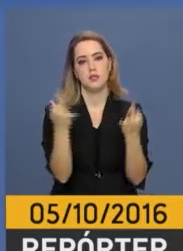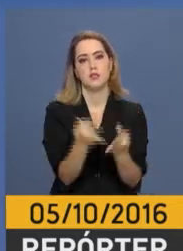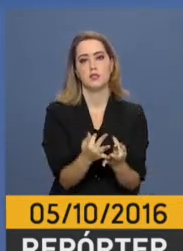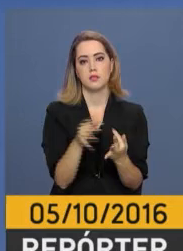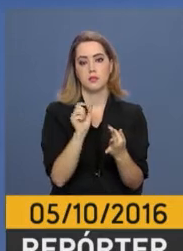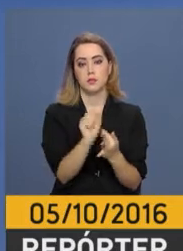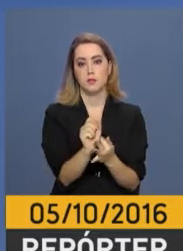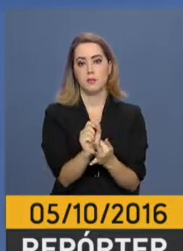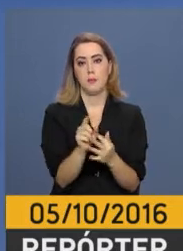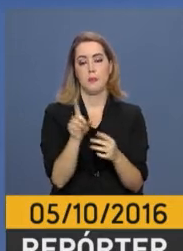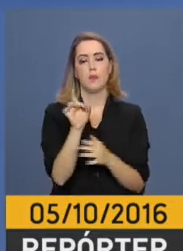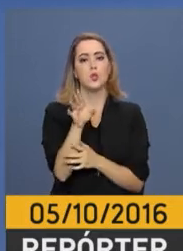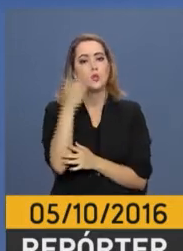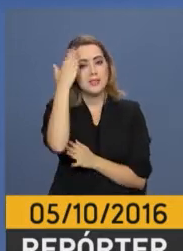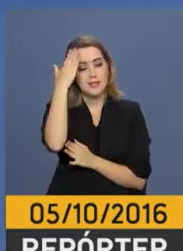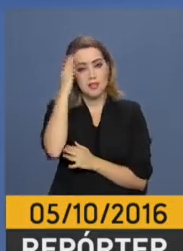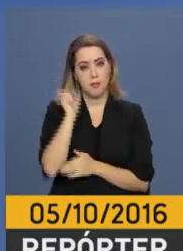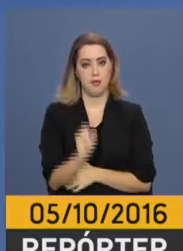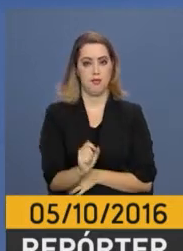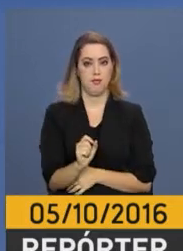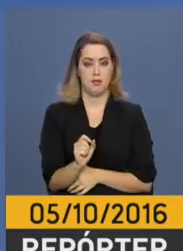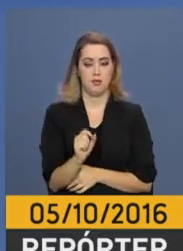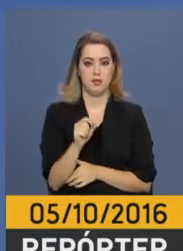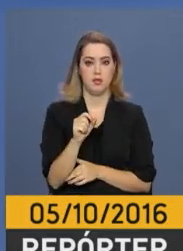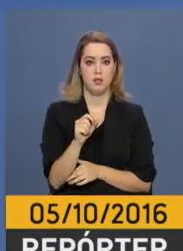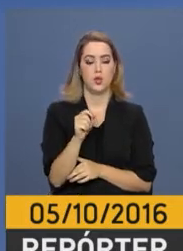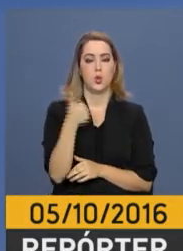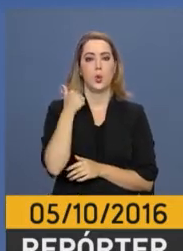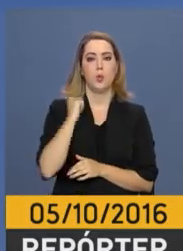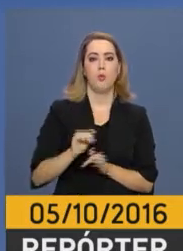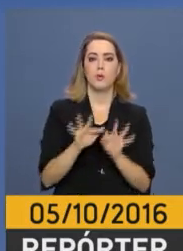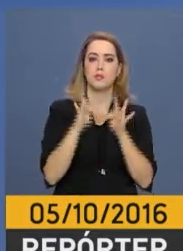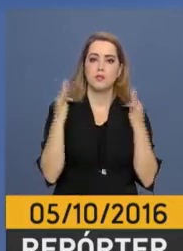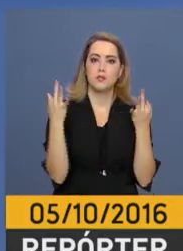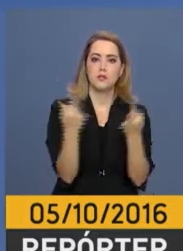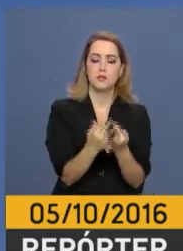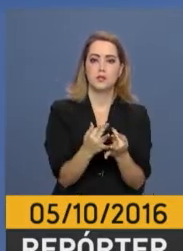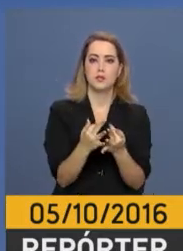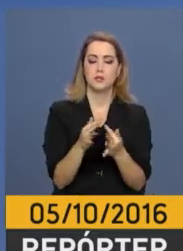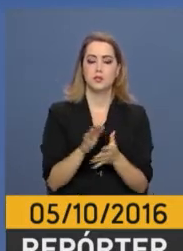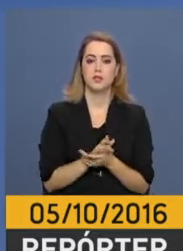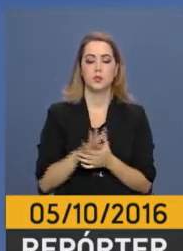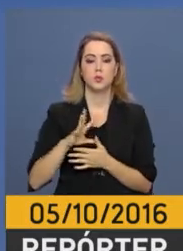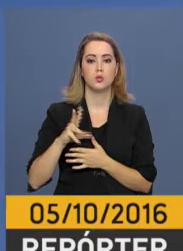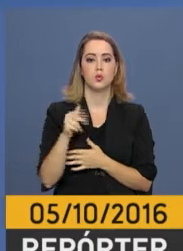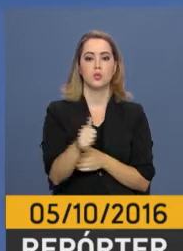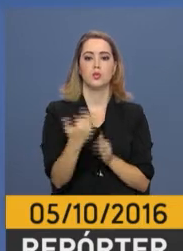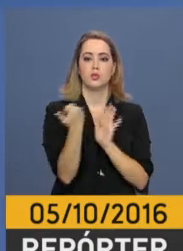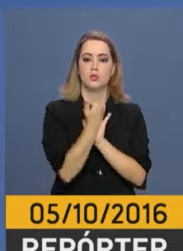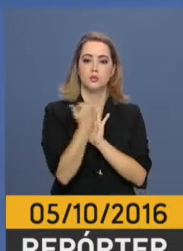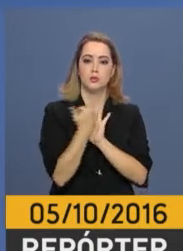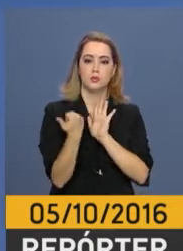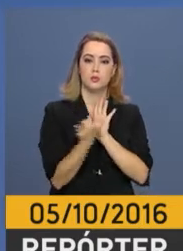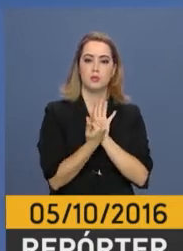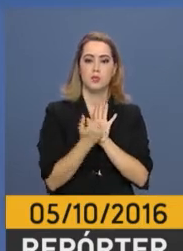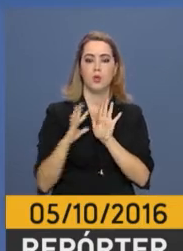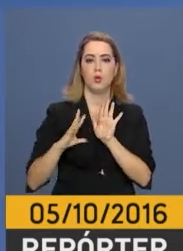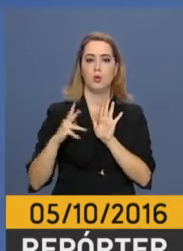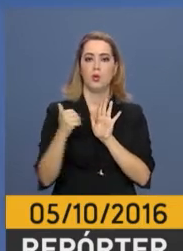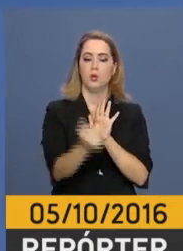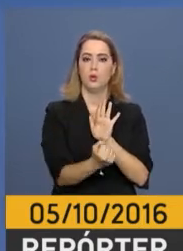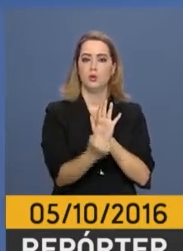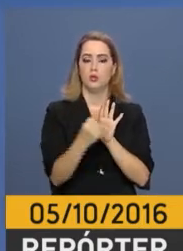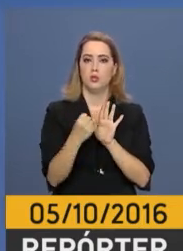freqüentes só que seria uma ideia o bolsa família todos os pruridos mas toda a área social